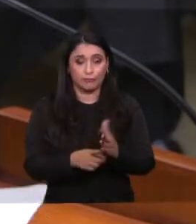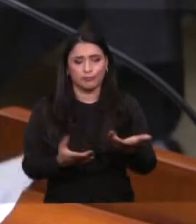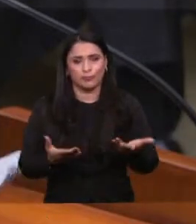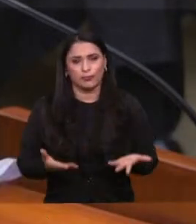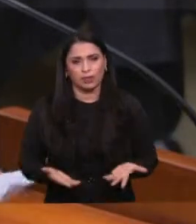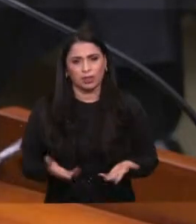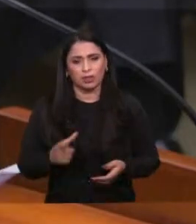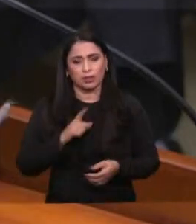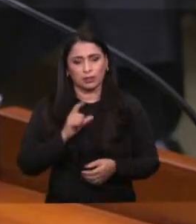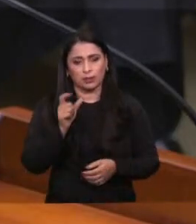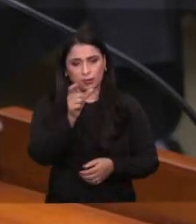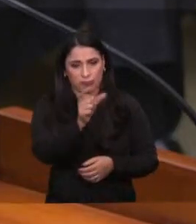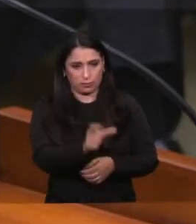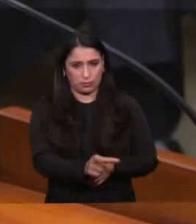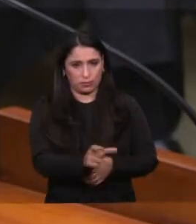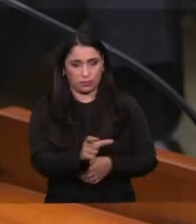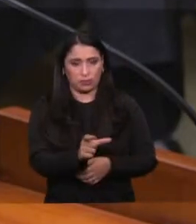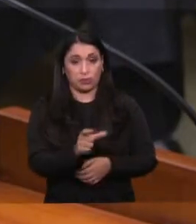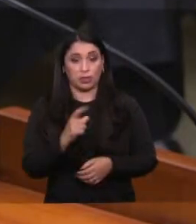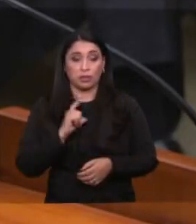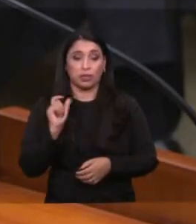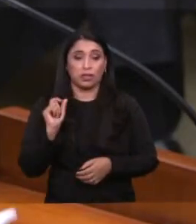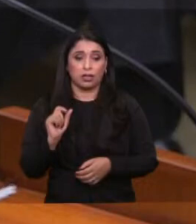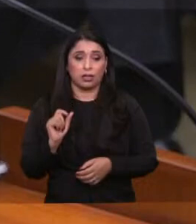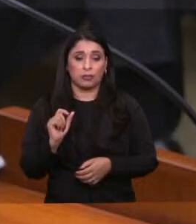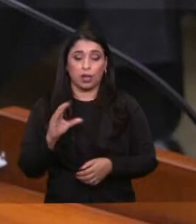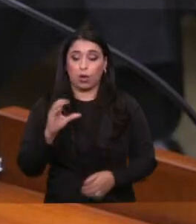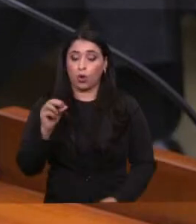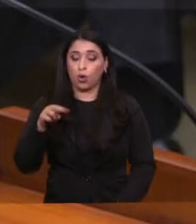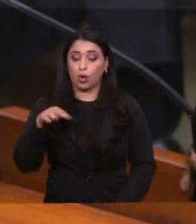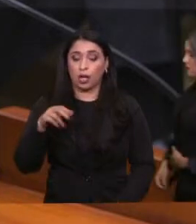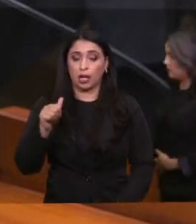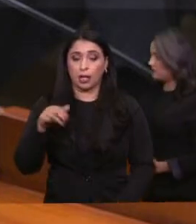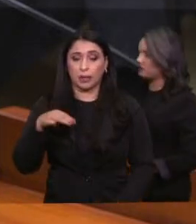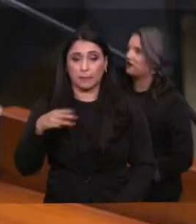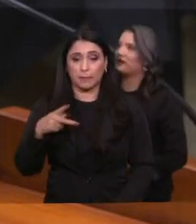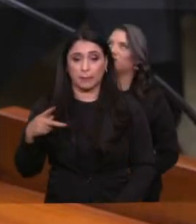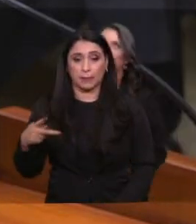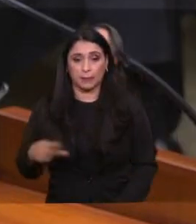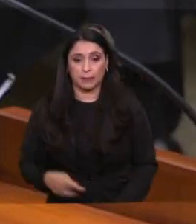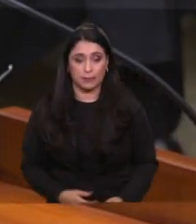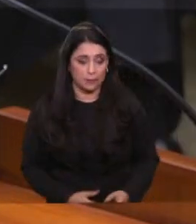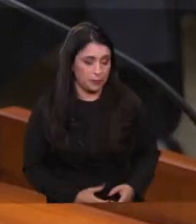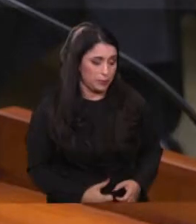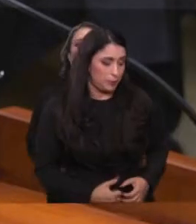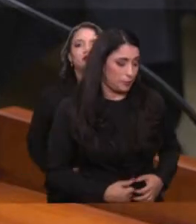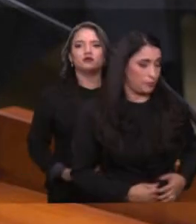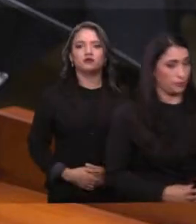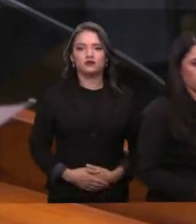Todos os nossos dispositivos aqui postos pela CONAMP têm